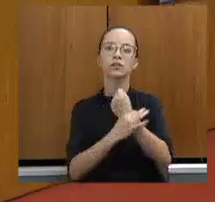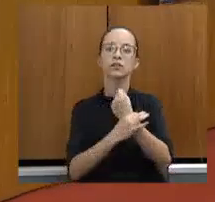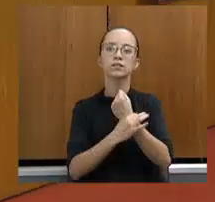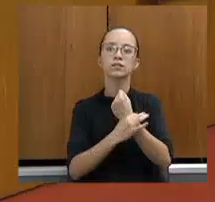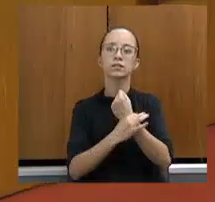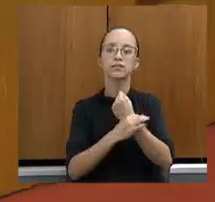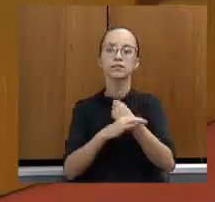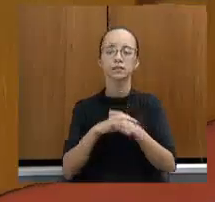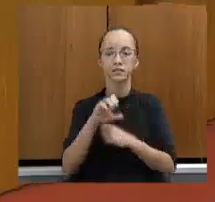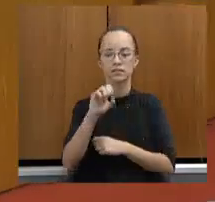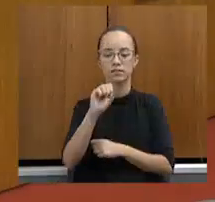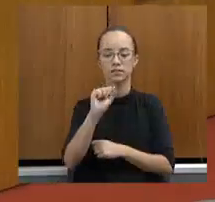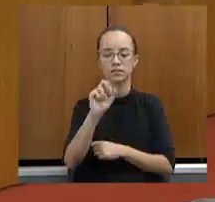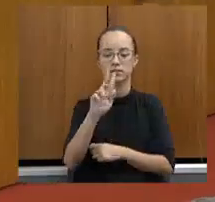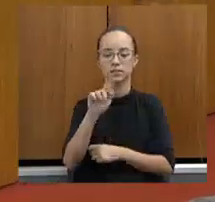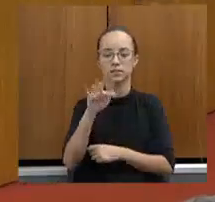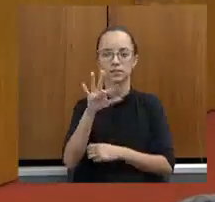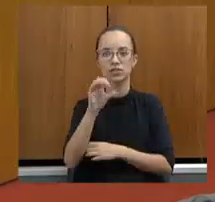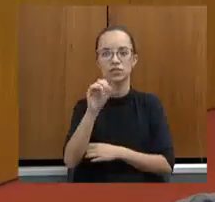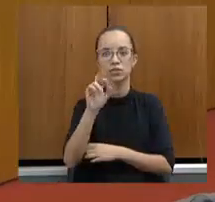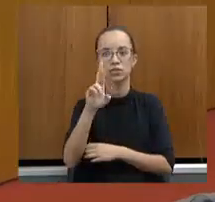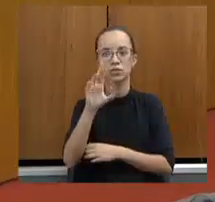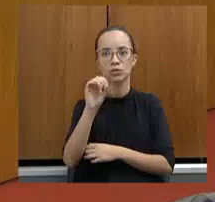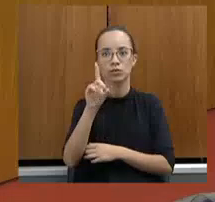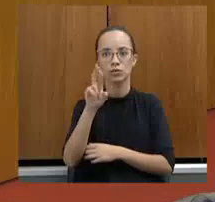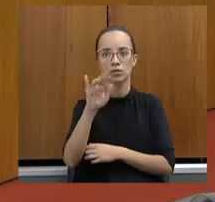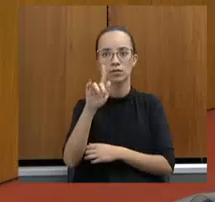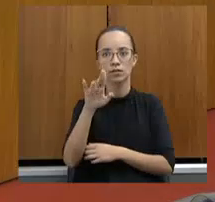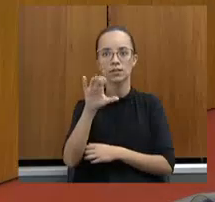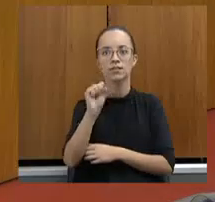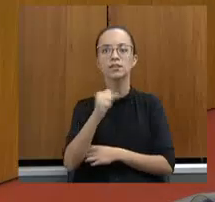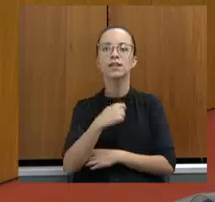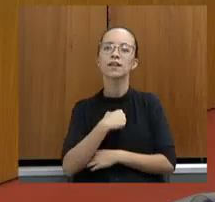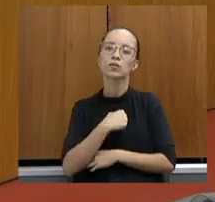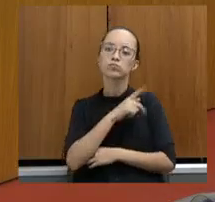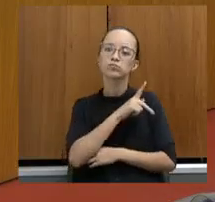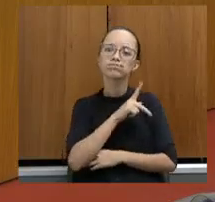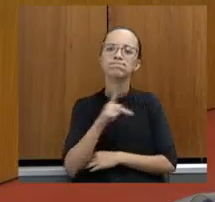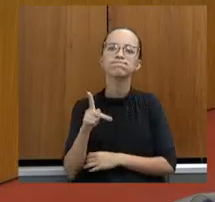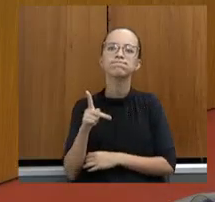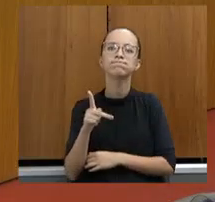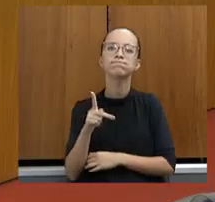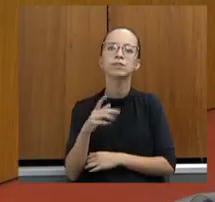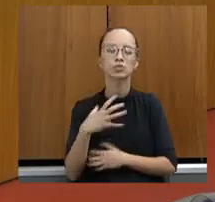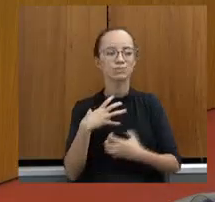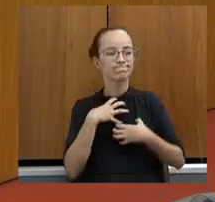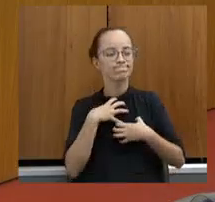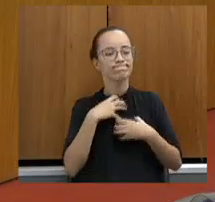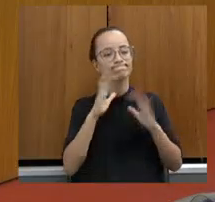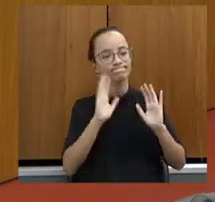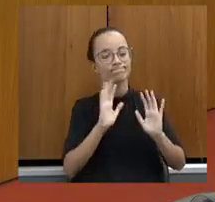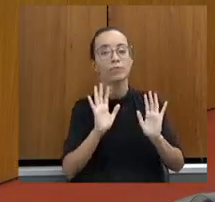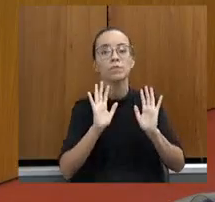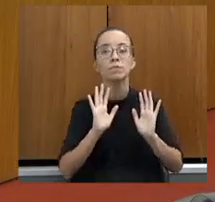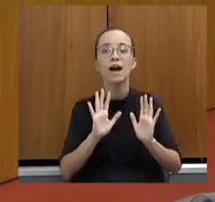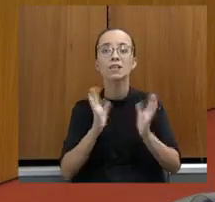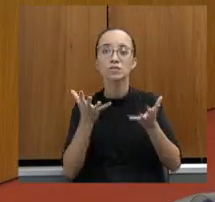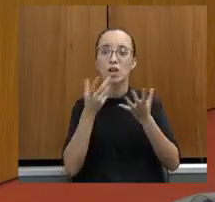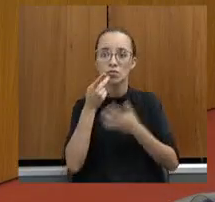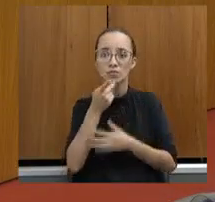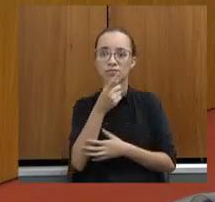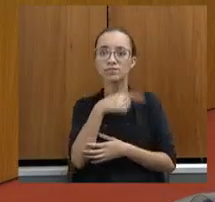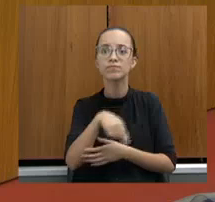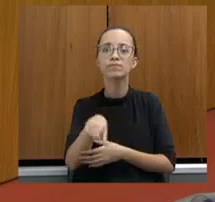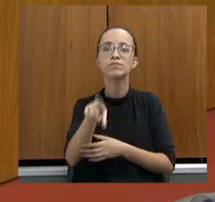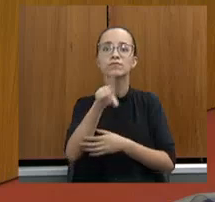Sargento Rodrigues e eu aqui Rodrigues como estou presidindo e não tomo muito de despedida quero deixar registrado